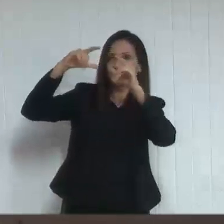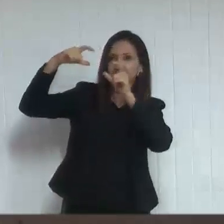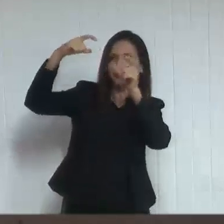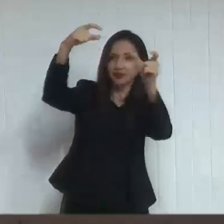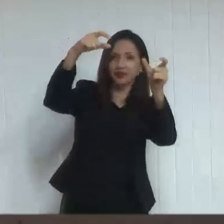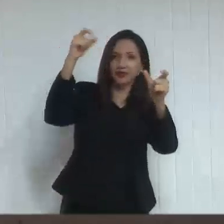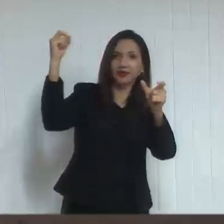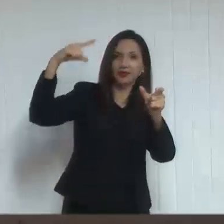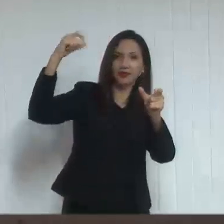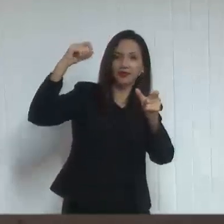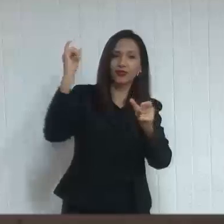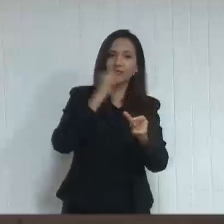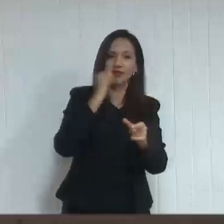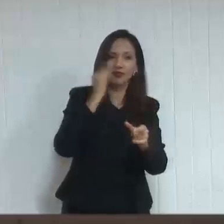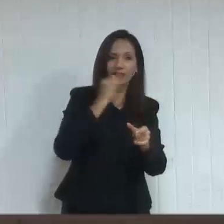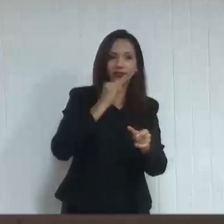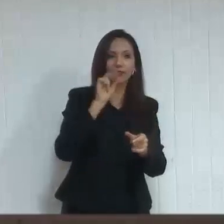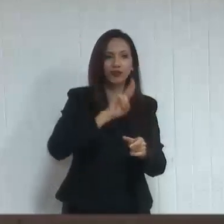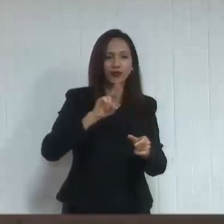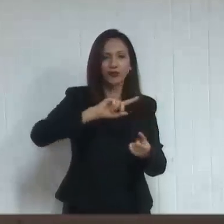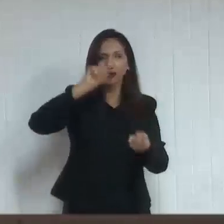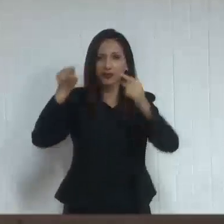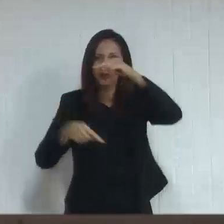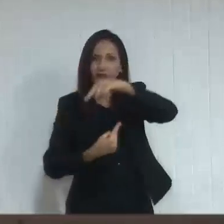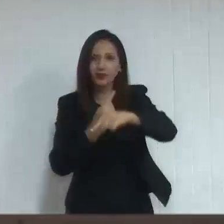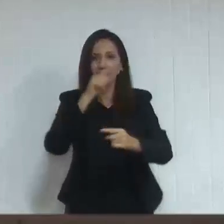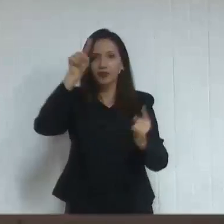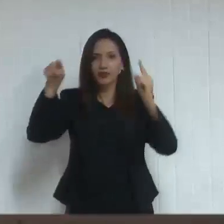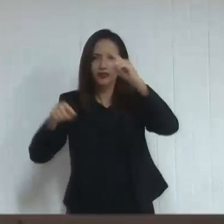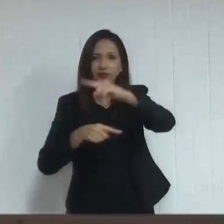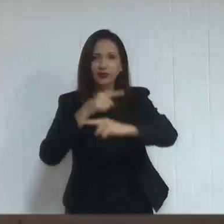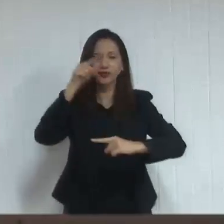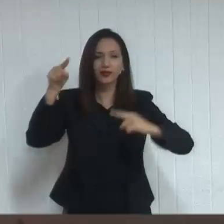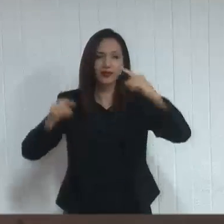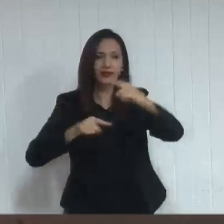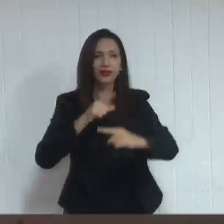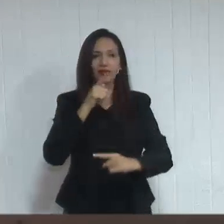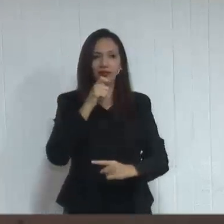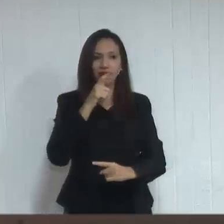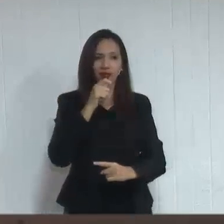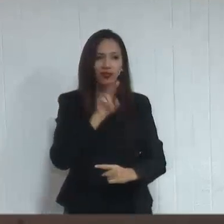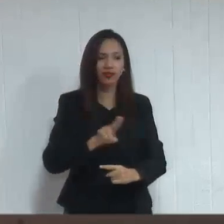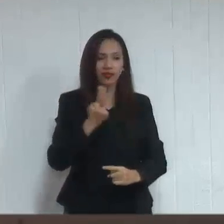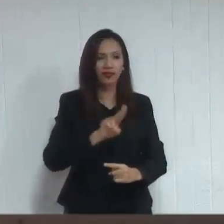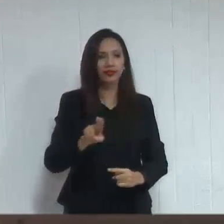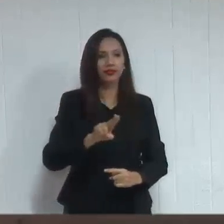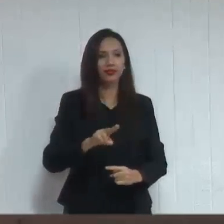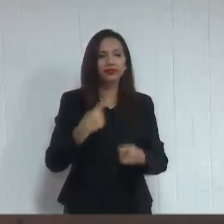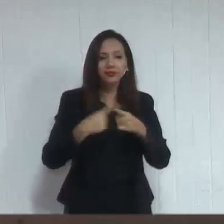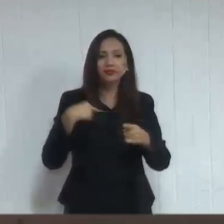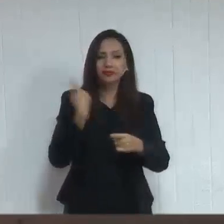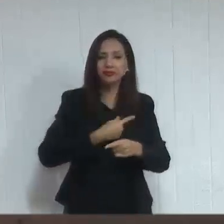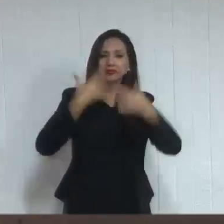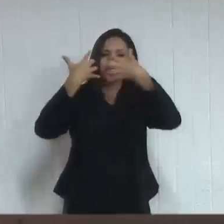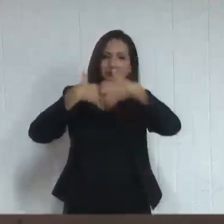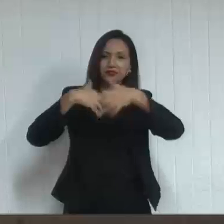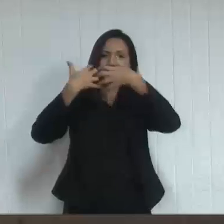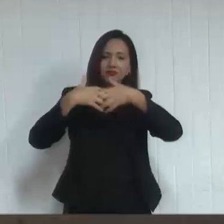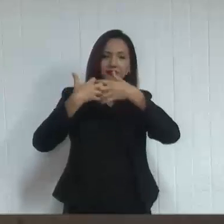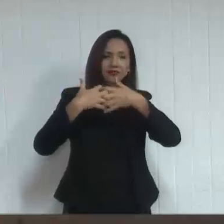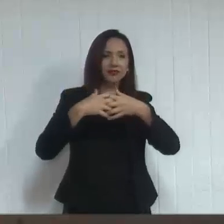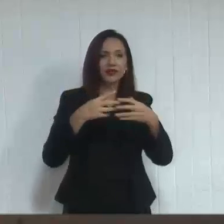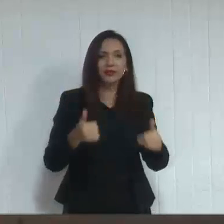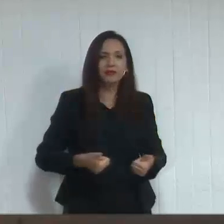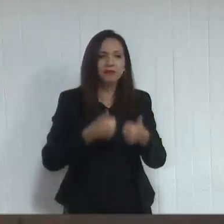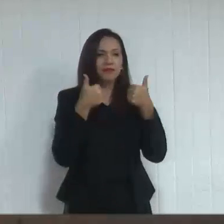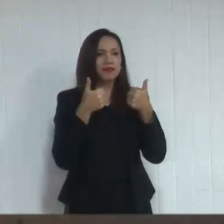melhora o fluxo e o reuso da água. Por que a gente vai ficar remoendo aquilo que não é bom para a cidade?